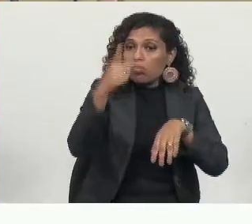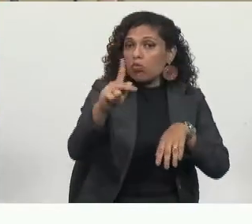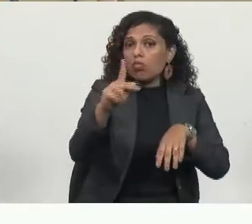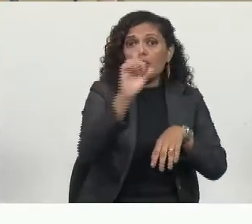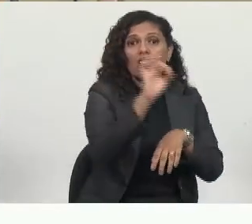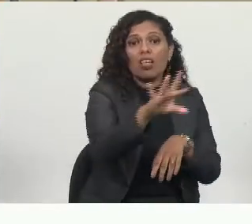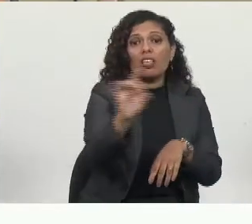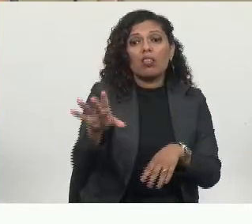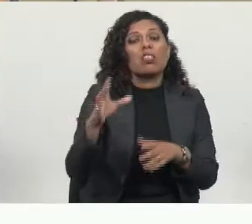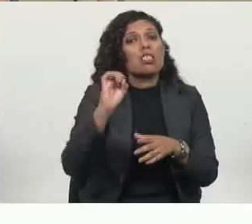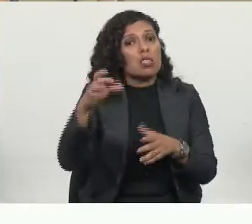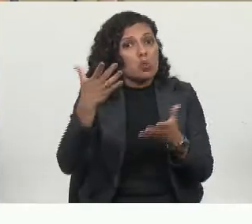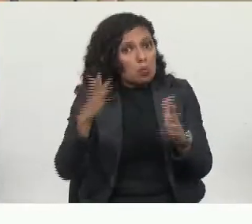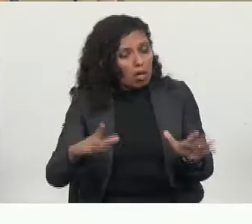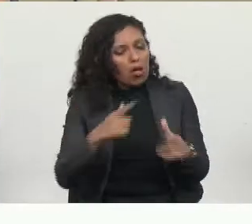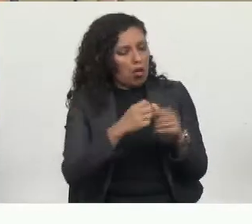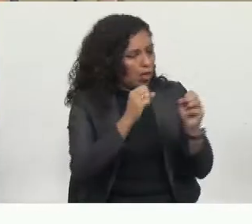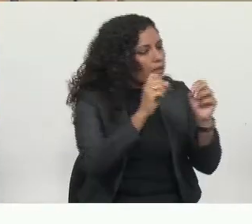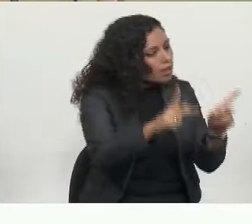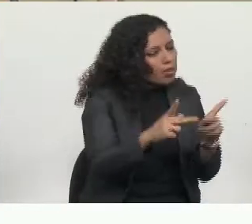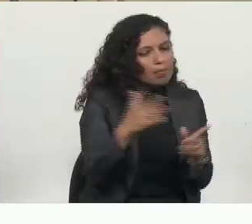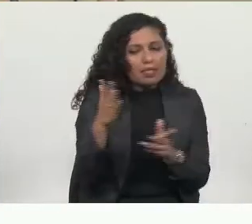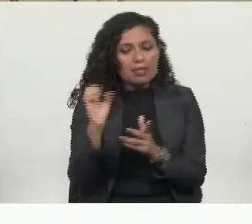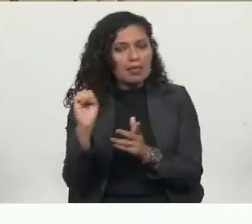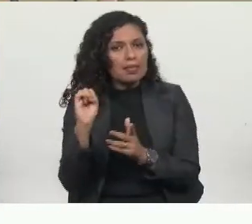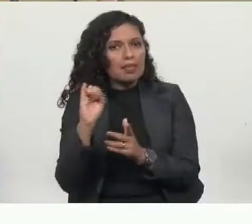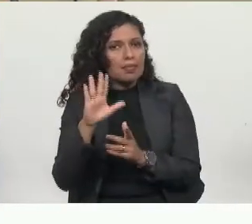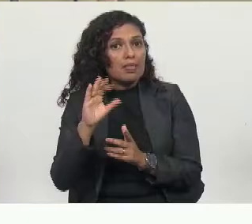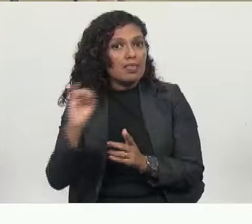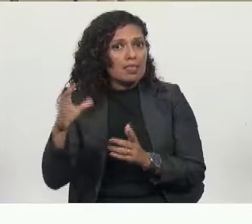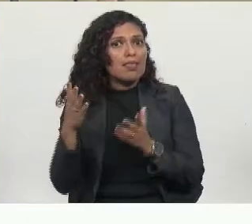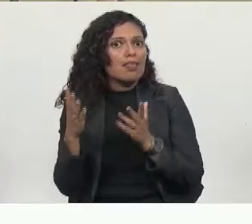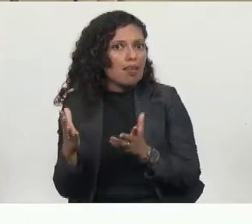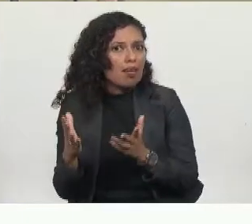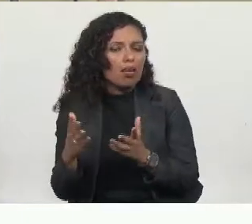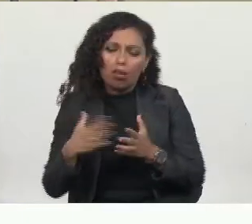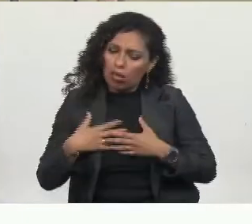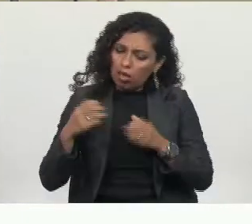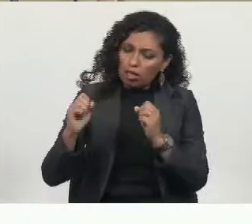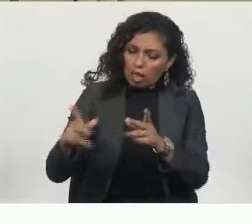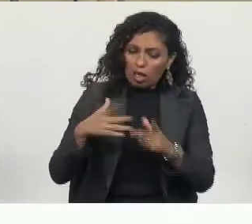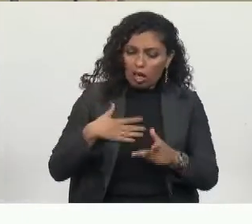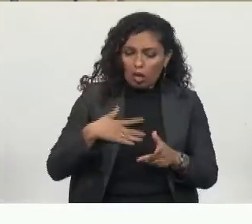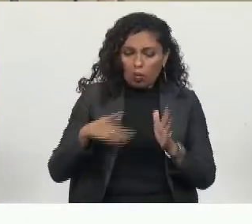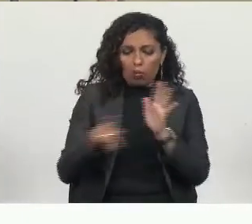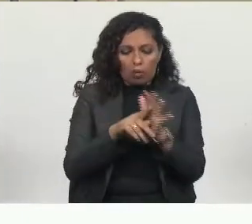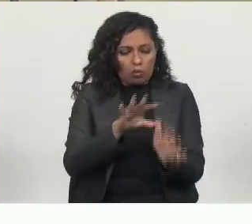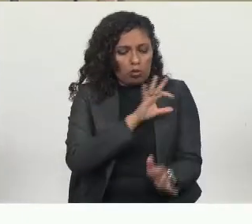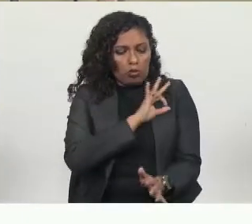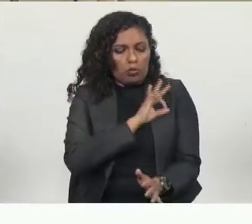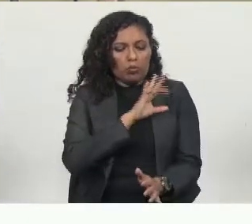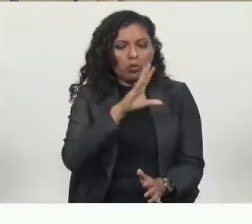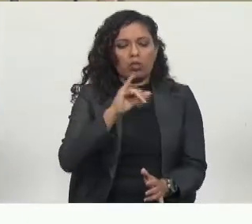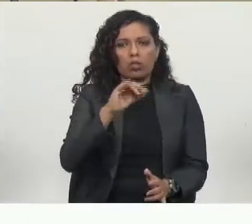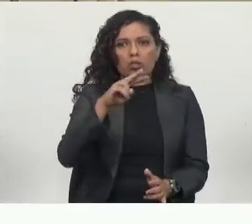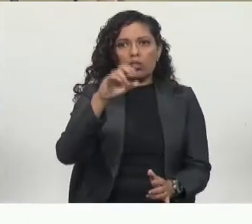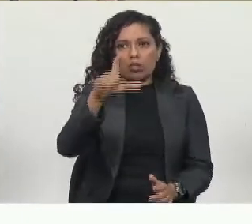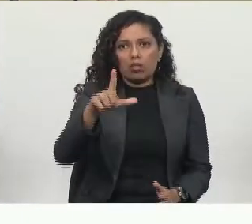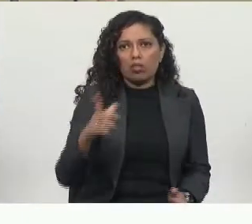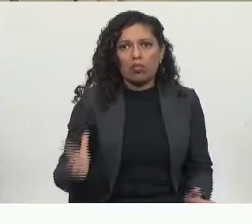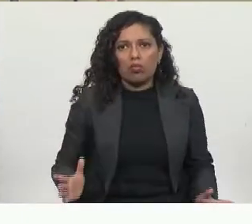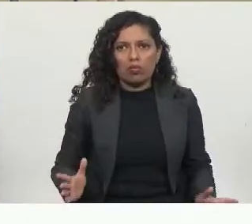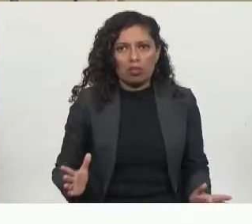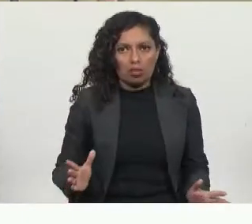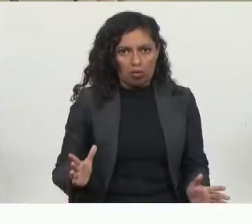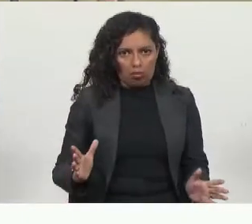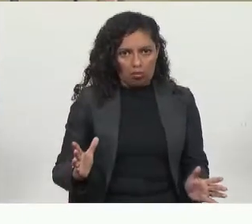mas quem quiser, que ande. Eu sou inspetor da Polícia Civil, 18 anos. Nem na padaria em frente à minha casa eu desço